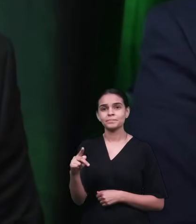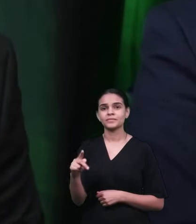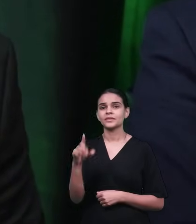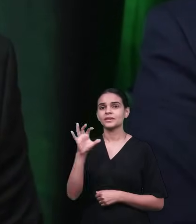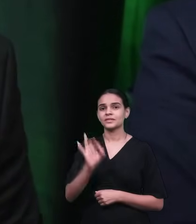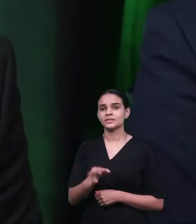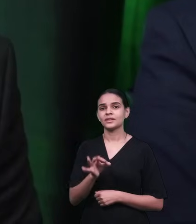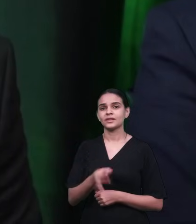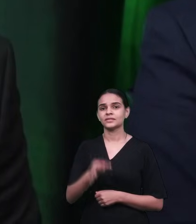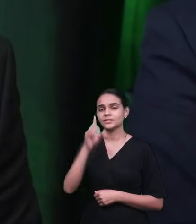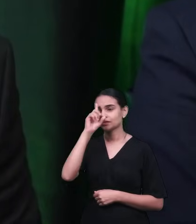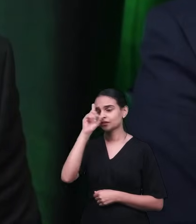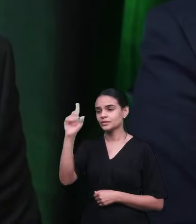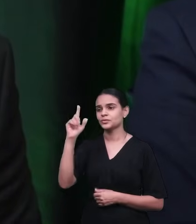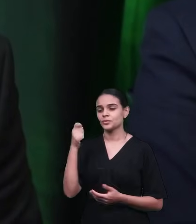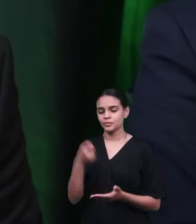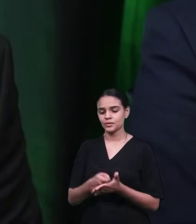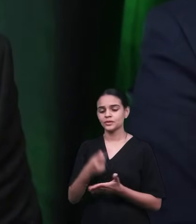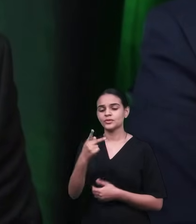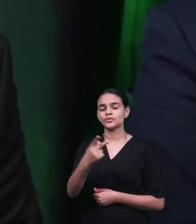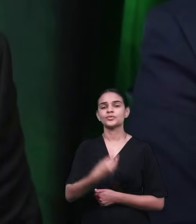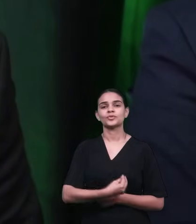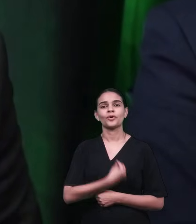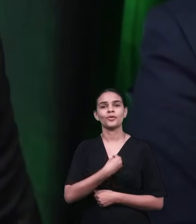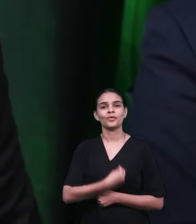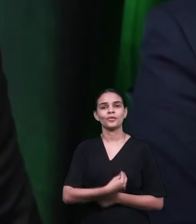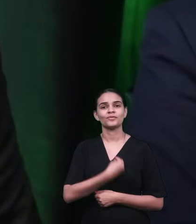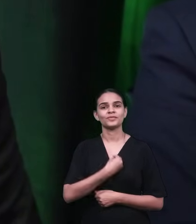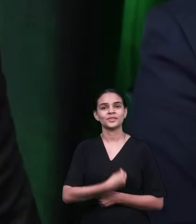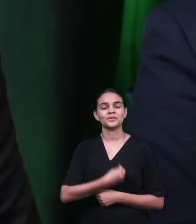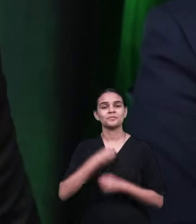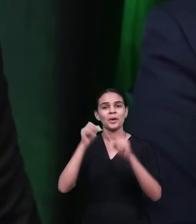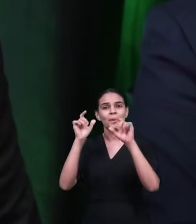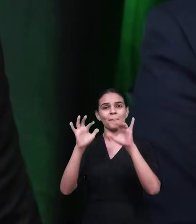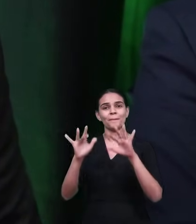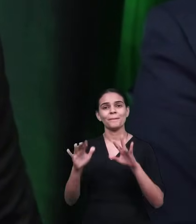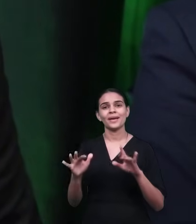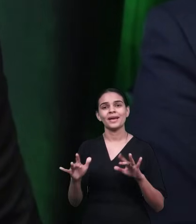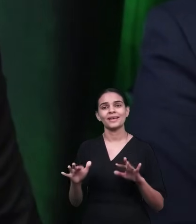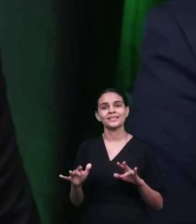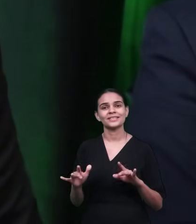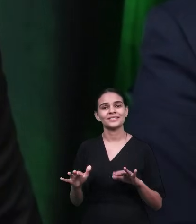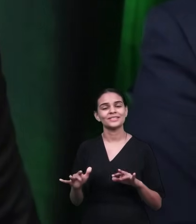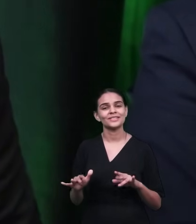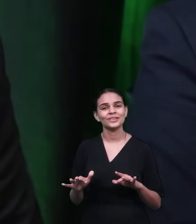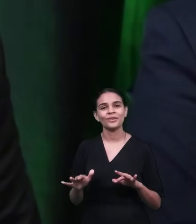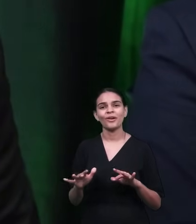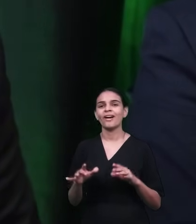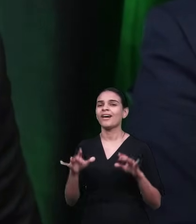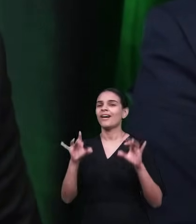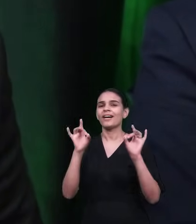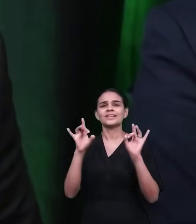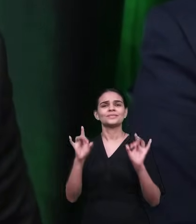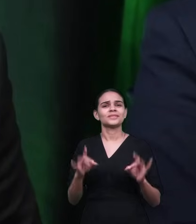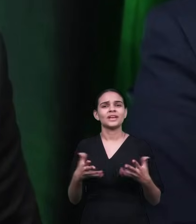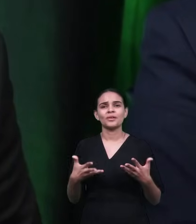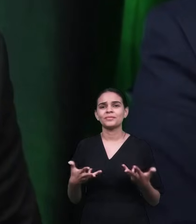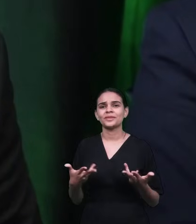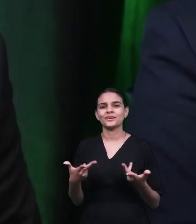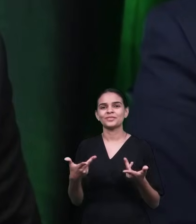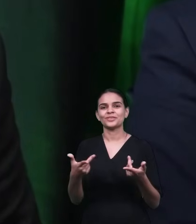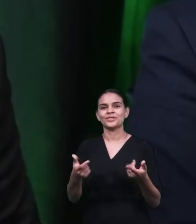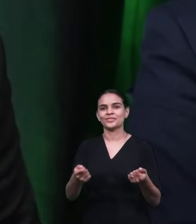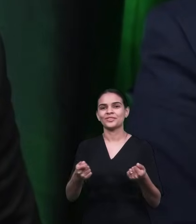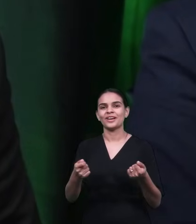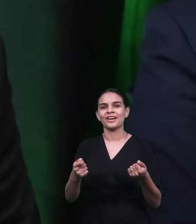e Deus cumprirá na sua vida algo muito além do que está dentro do que você possa pensar ou imaginar. É aquilo que os olhos